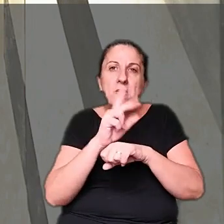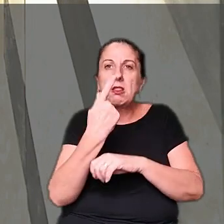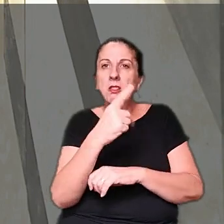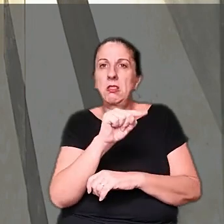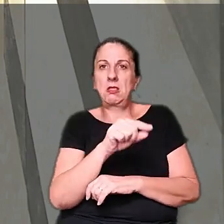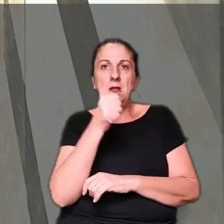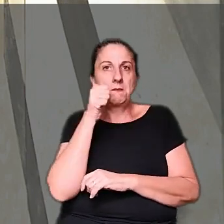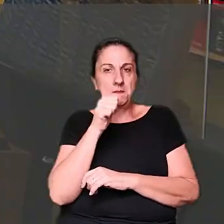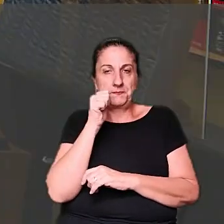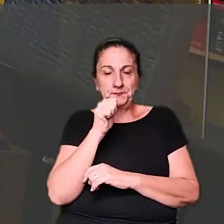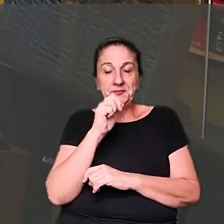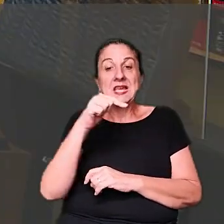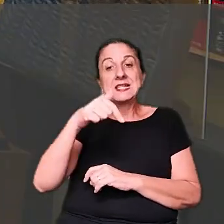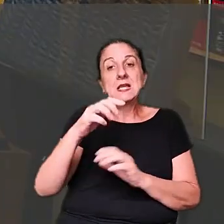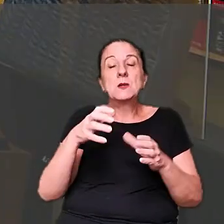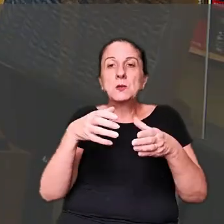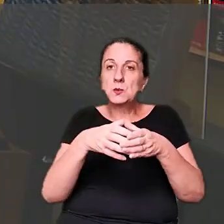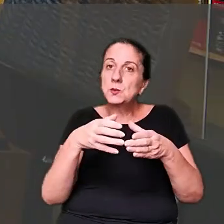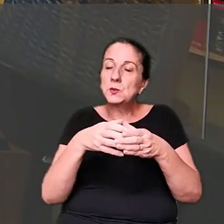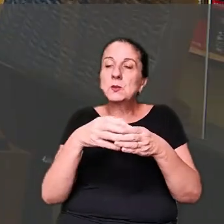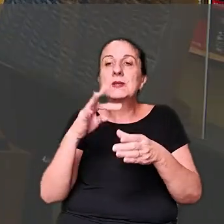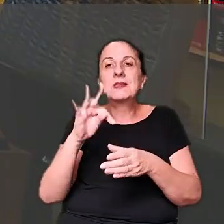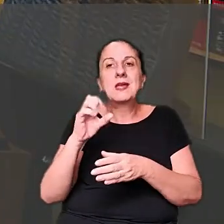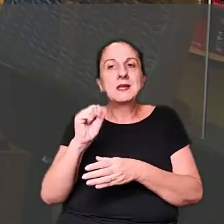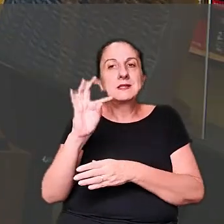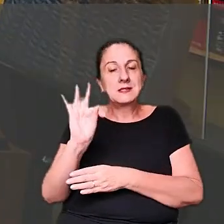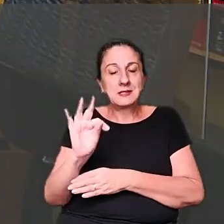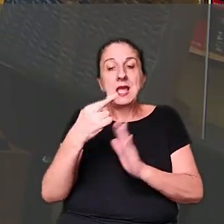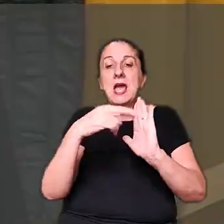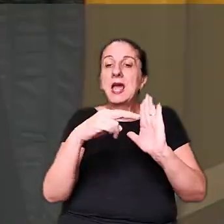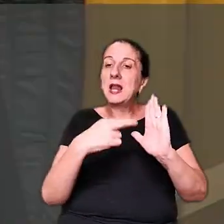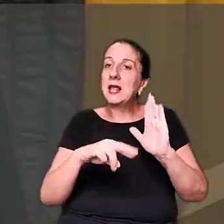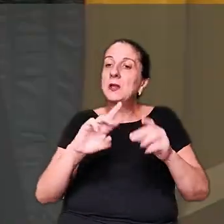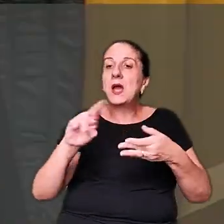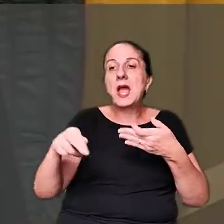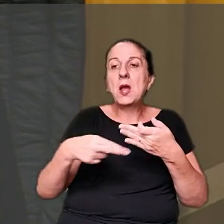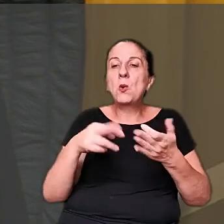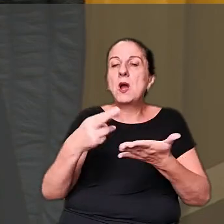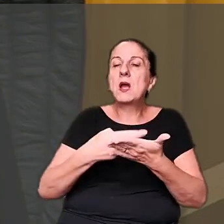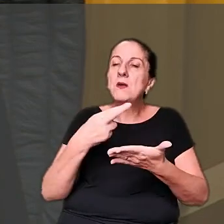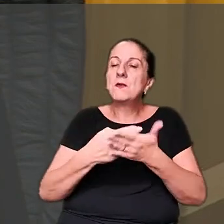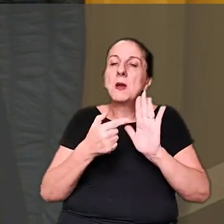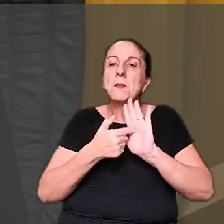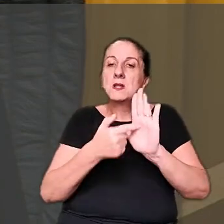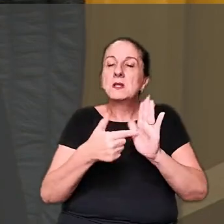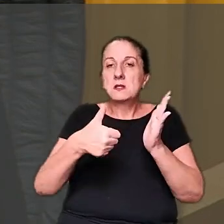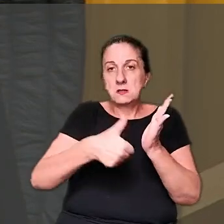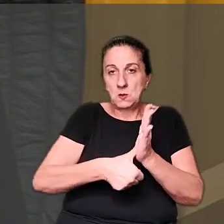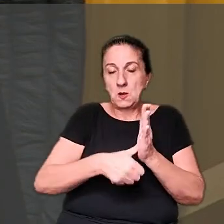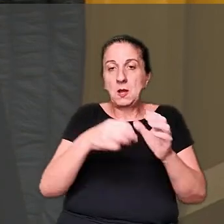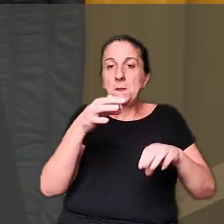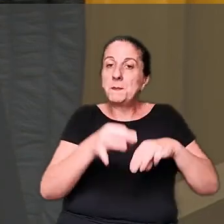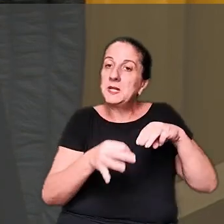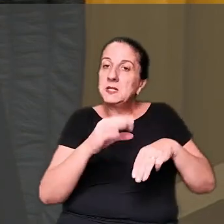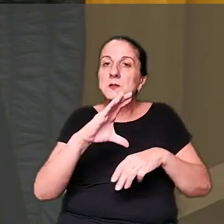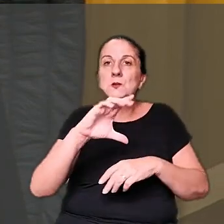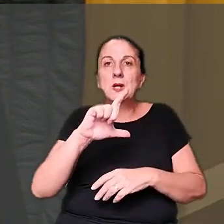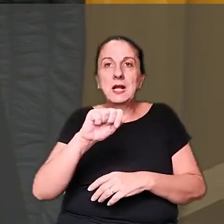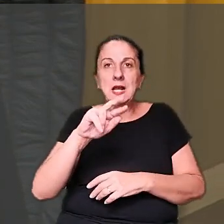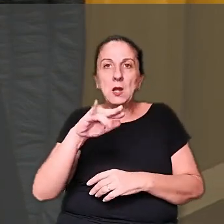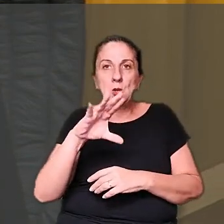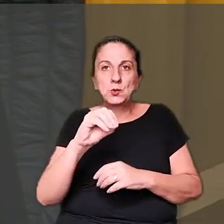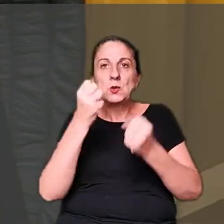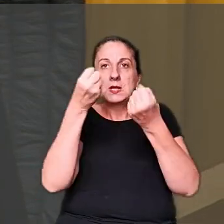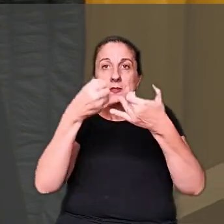sob vigilância dela. Na sétima turma do Tribunal Superior do Trabalho, o relator do recurso de revista apresentado pela sócia,